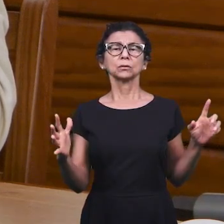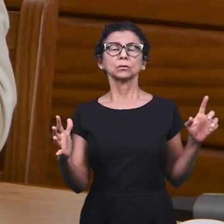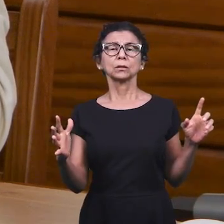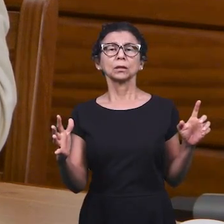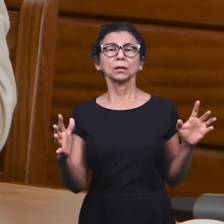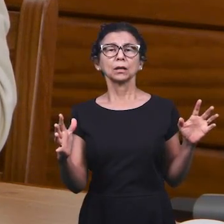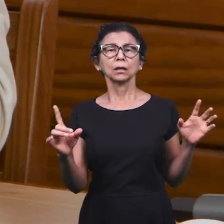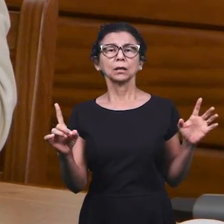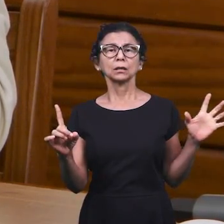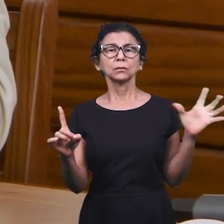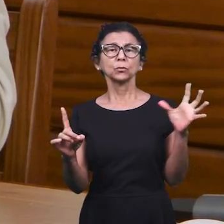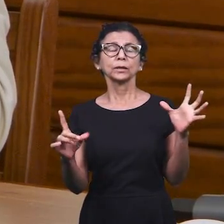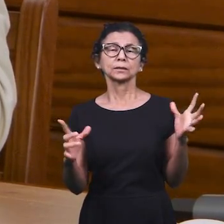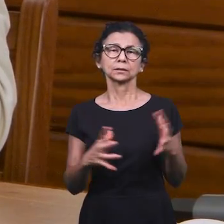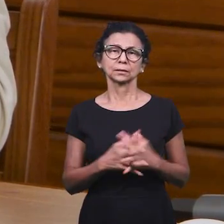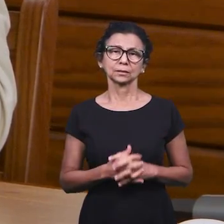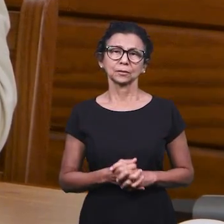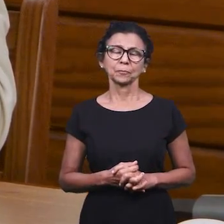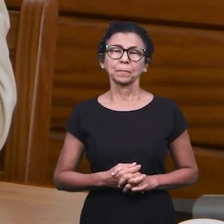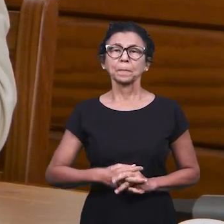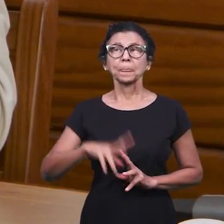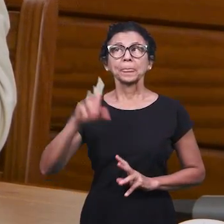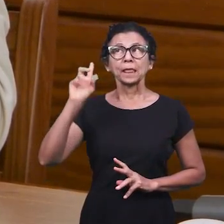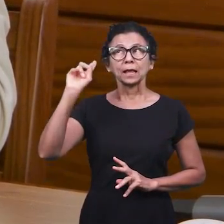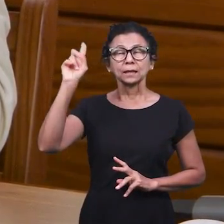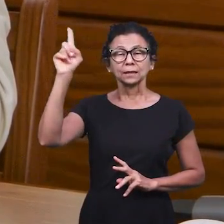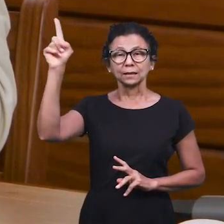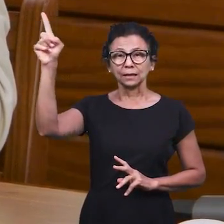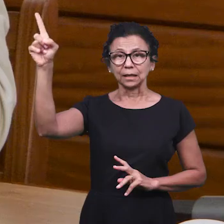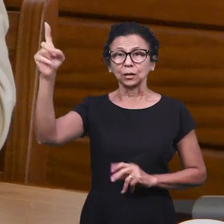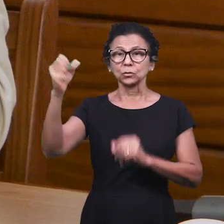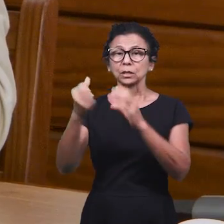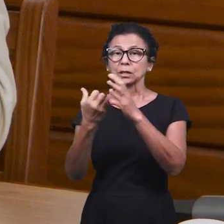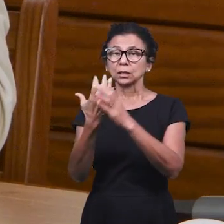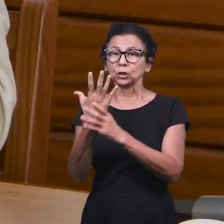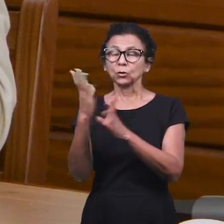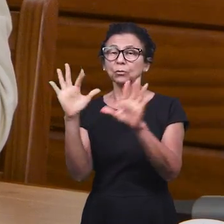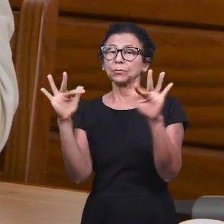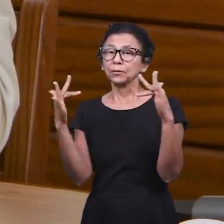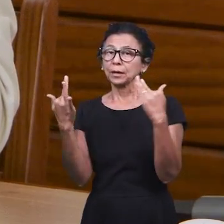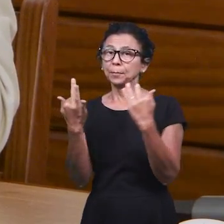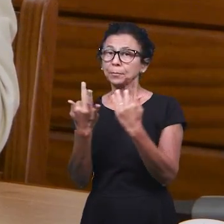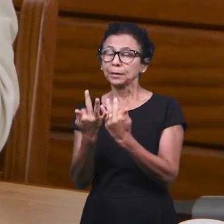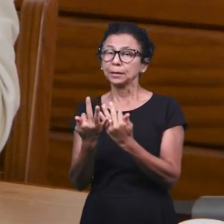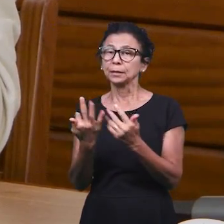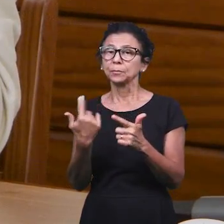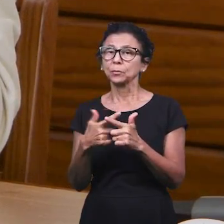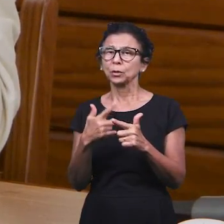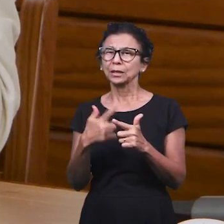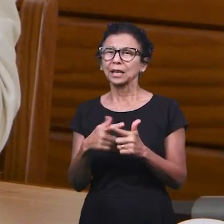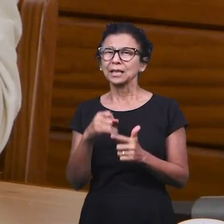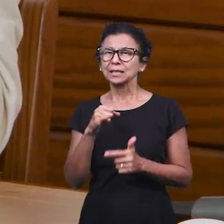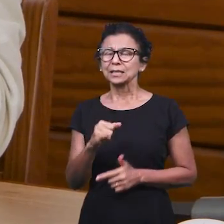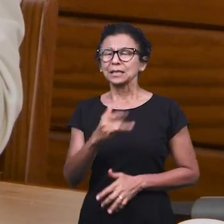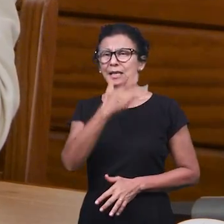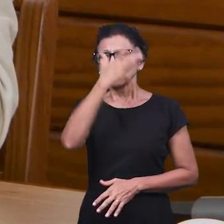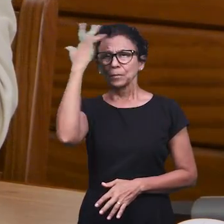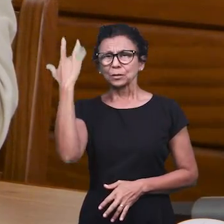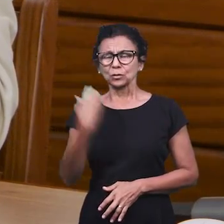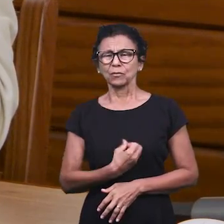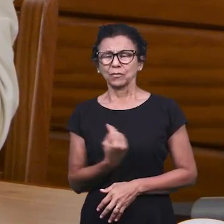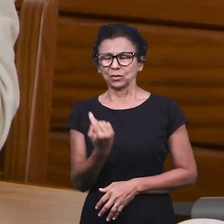resposta para isso, porque foi Deus que instituiu a família. Como o Senhor falou, não é bom que o homem esteja só, constitua a família. Então, o adversário se levantou contra